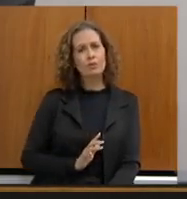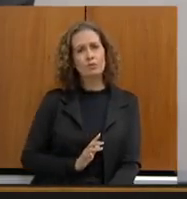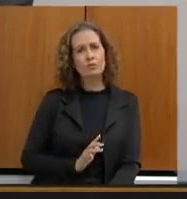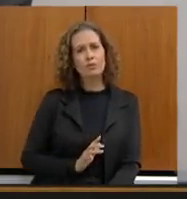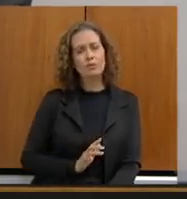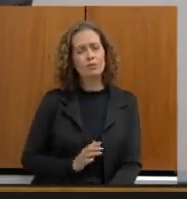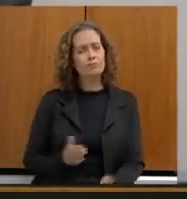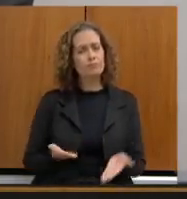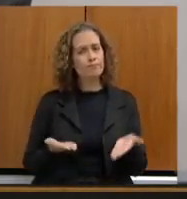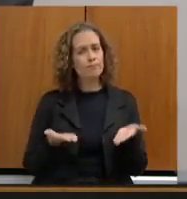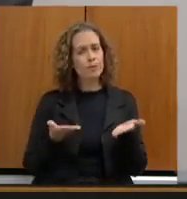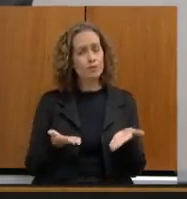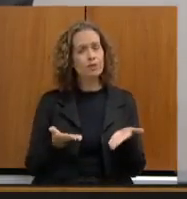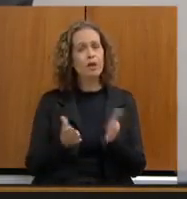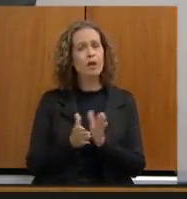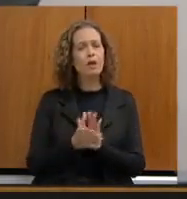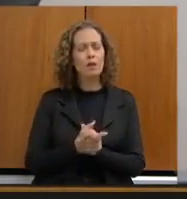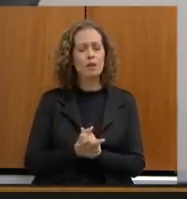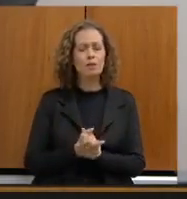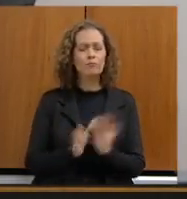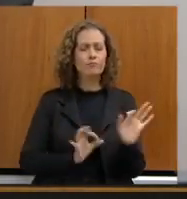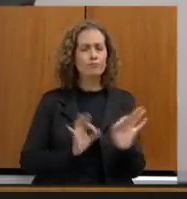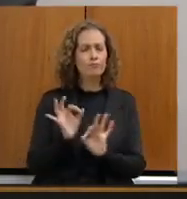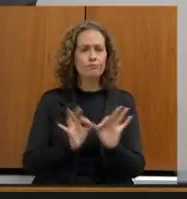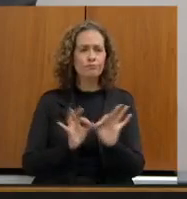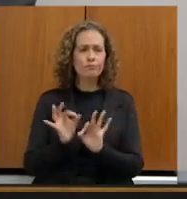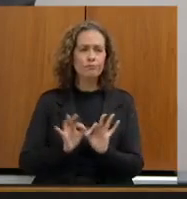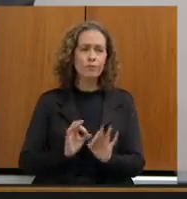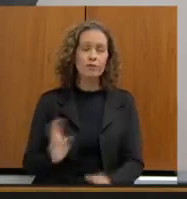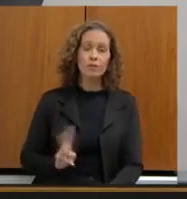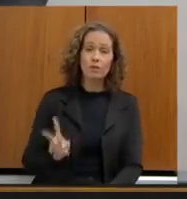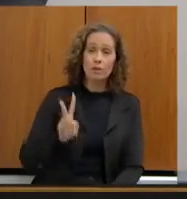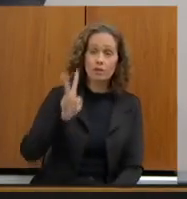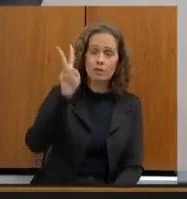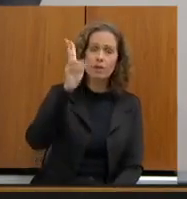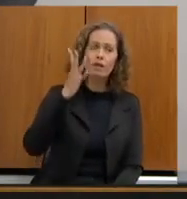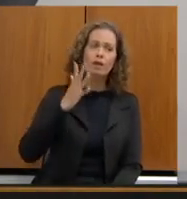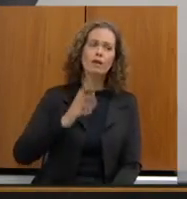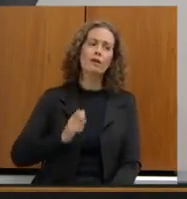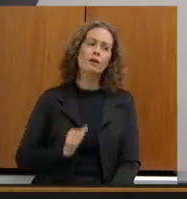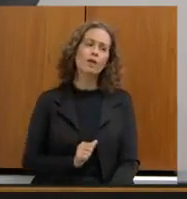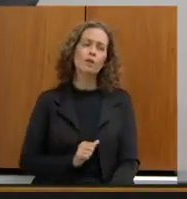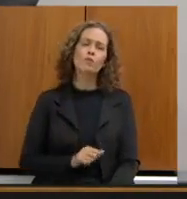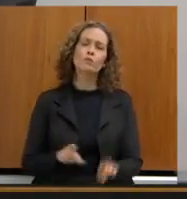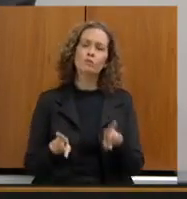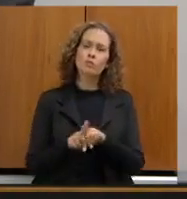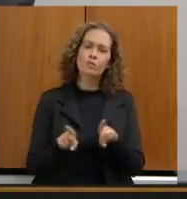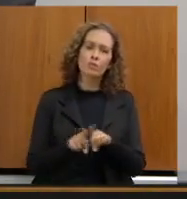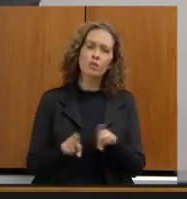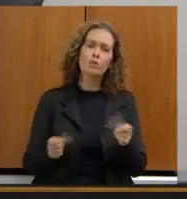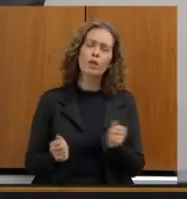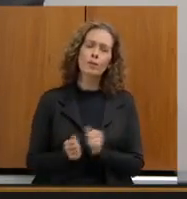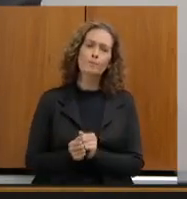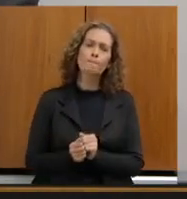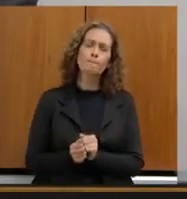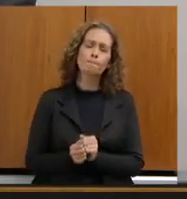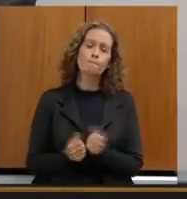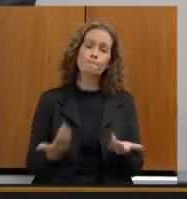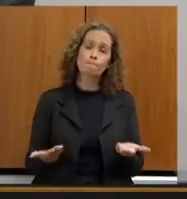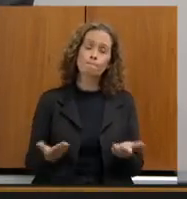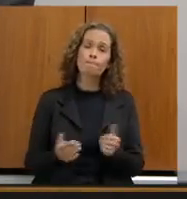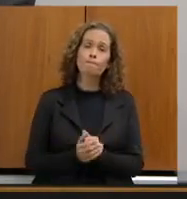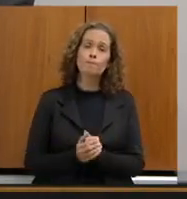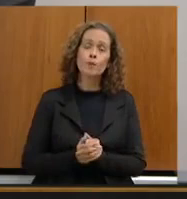com essa linha de atuação valorização do servidor reaparelhamento recomposição do efetivo